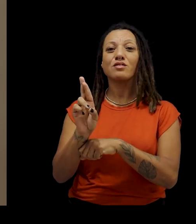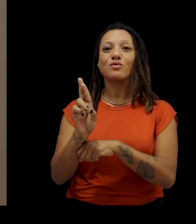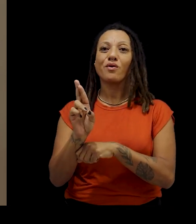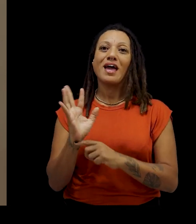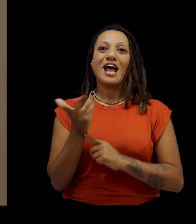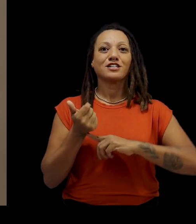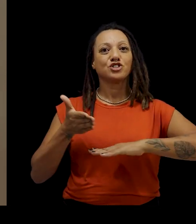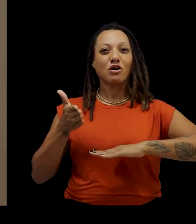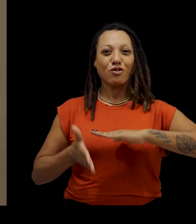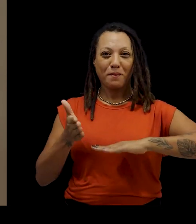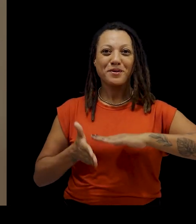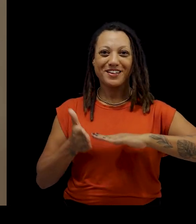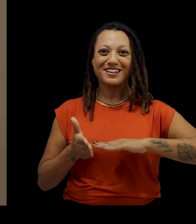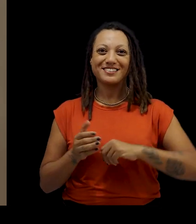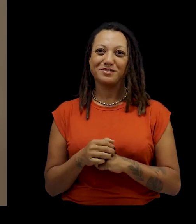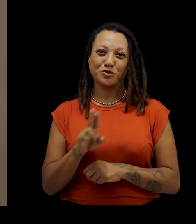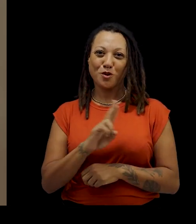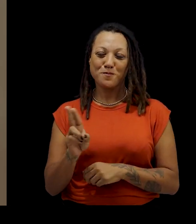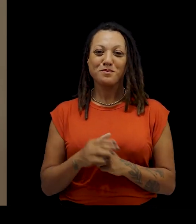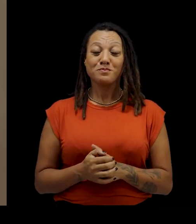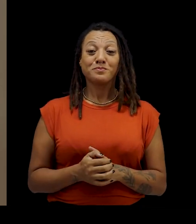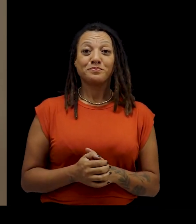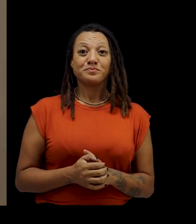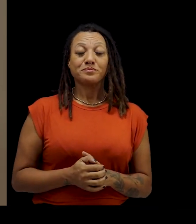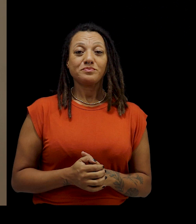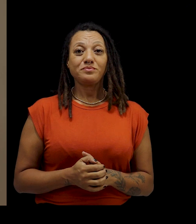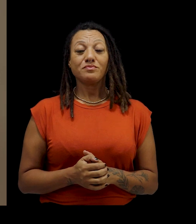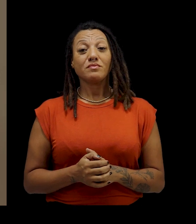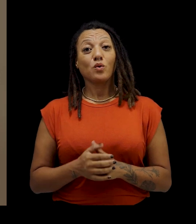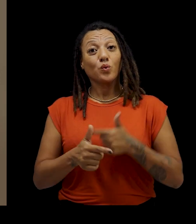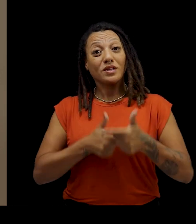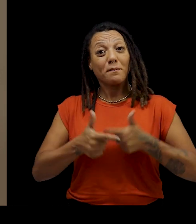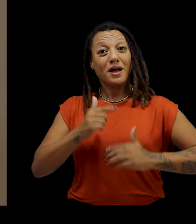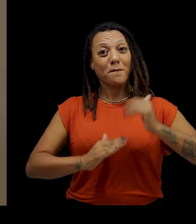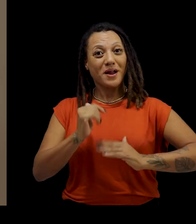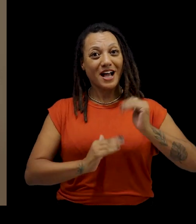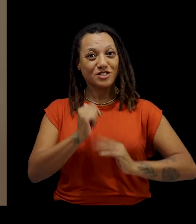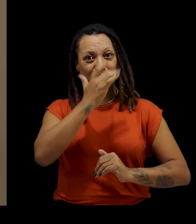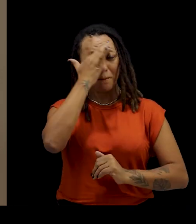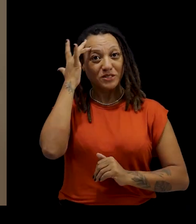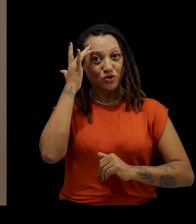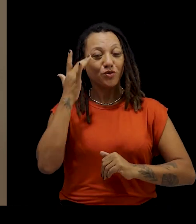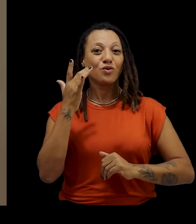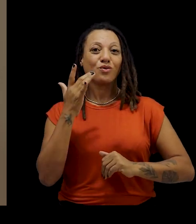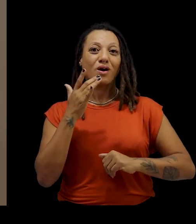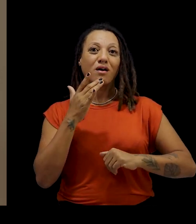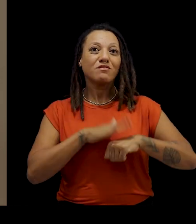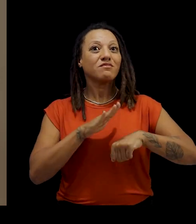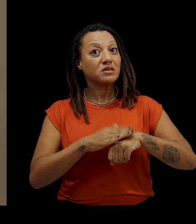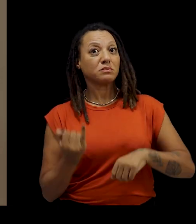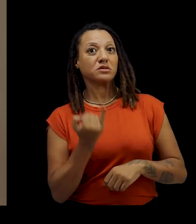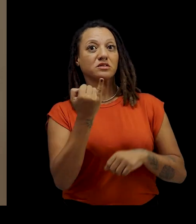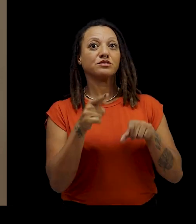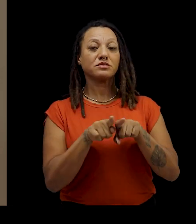um doutorado em arte contemporânea, é o nome da sigla, e o trabalho prático da